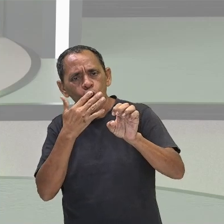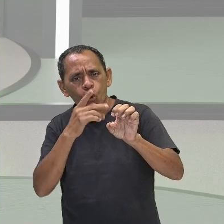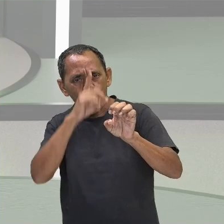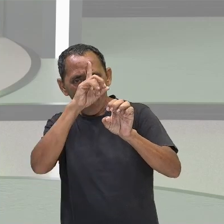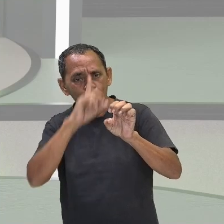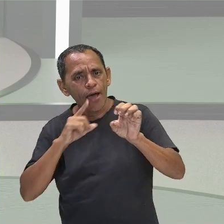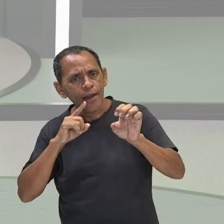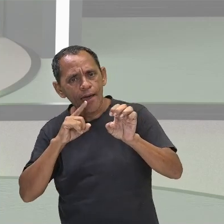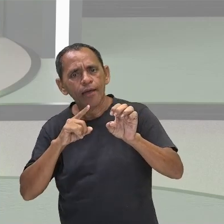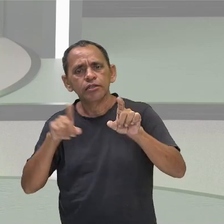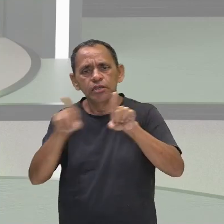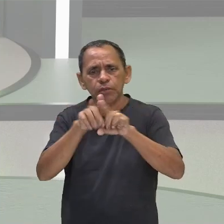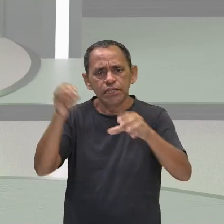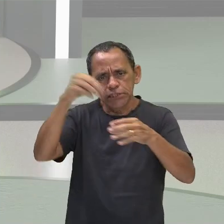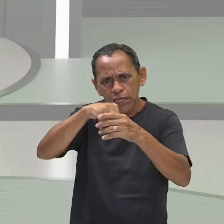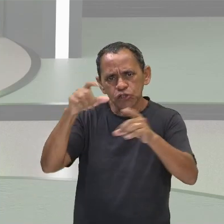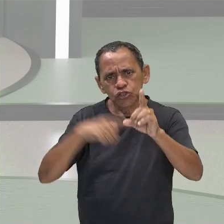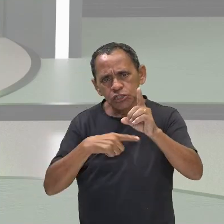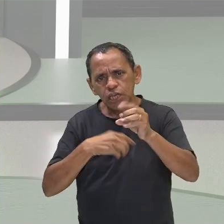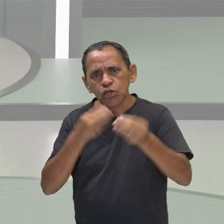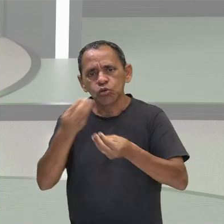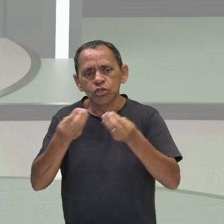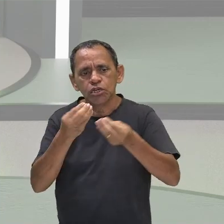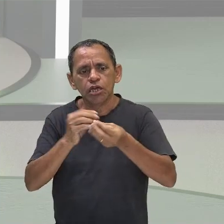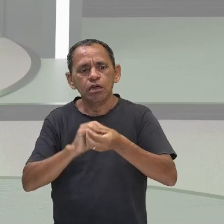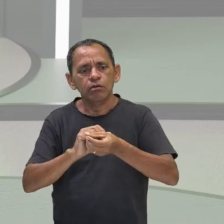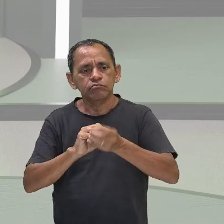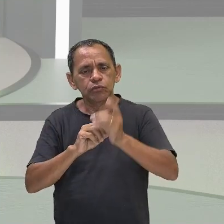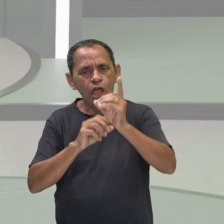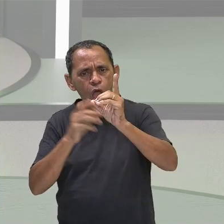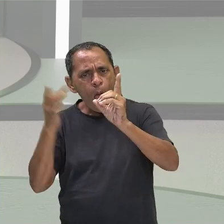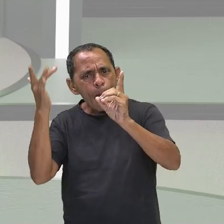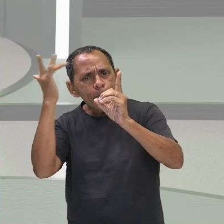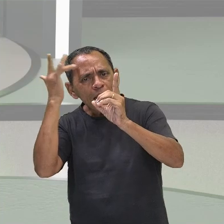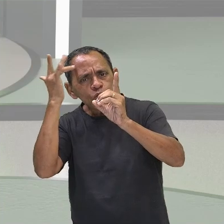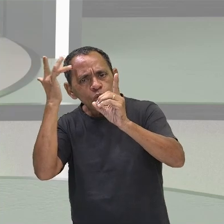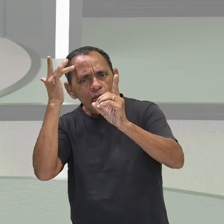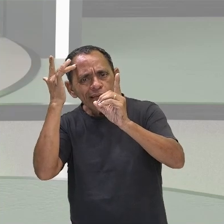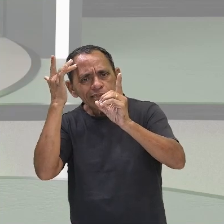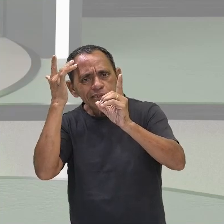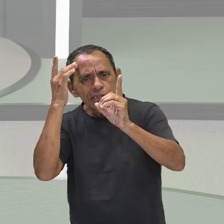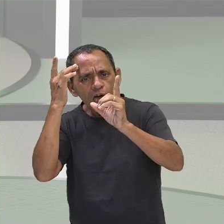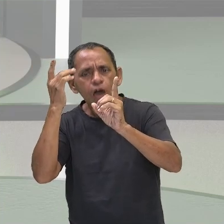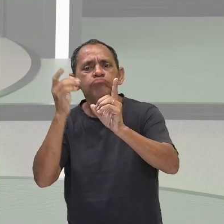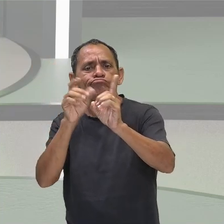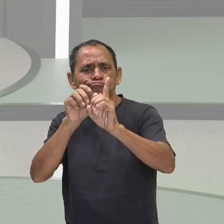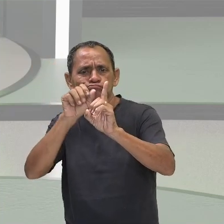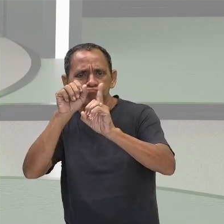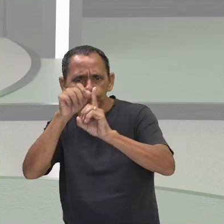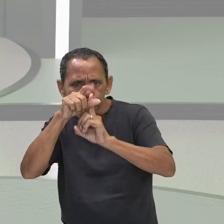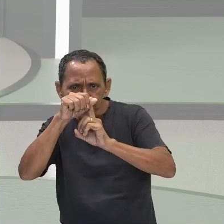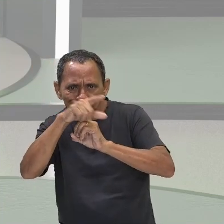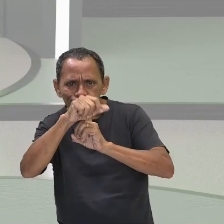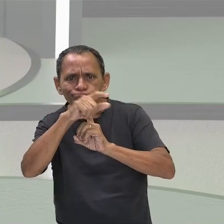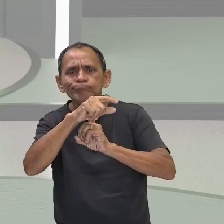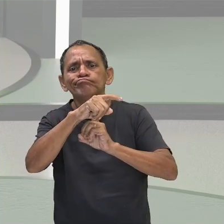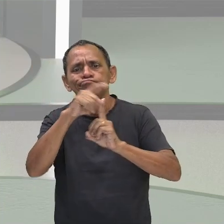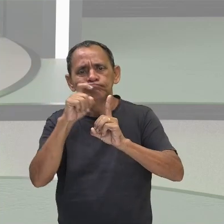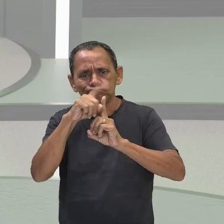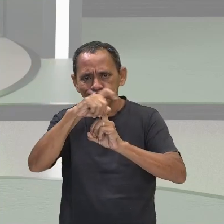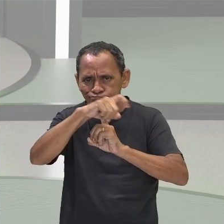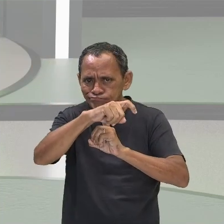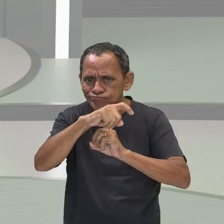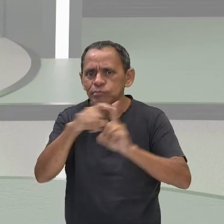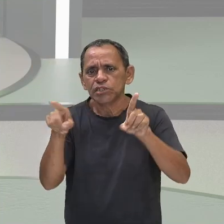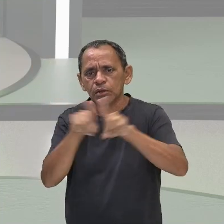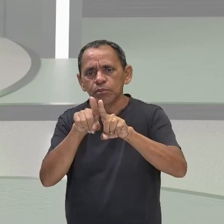aí dentro é que vai ter a maturação dos espermatozoides. E saibam vocês que do